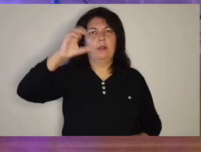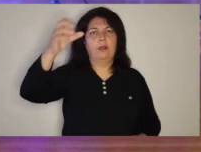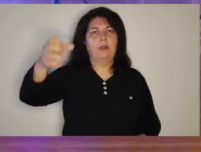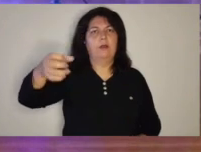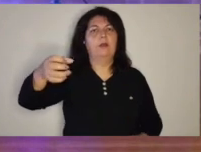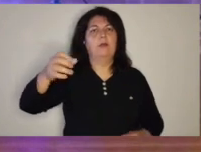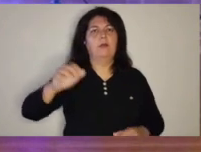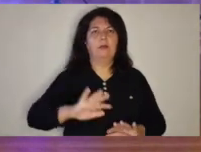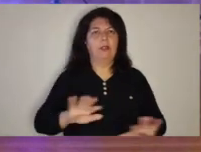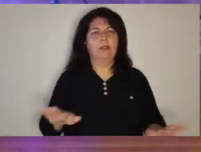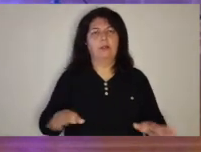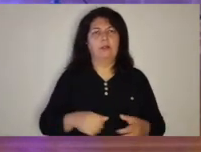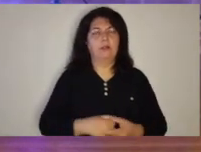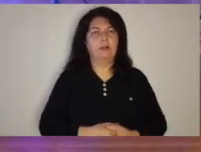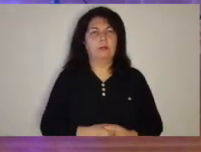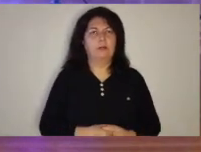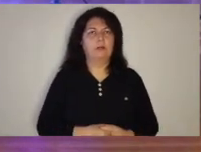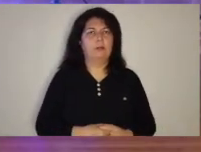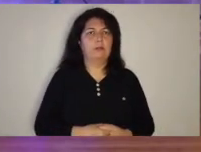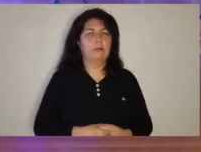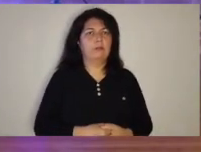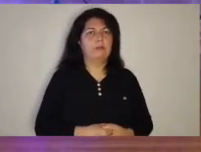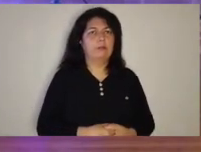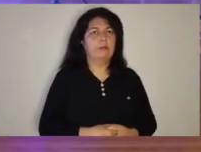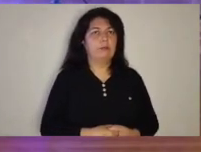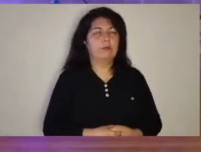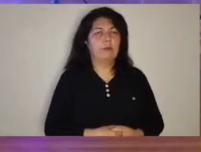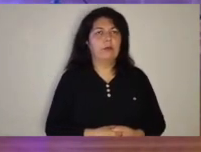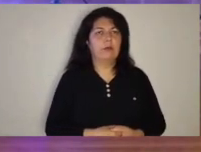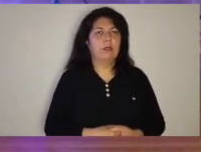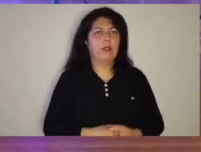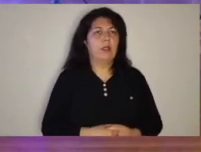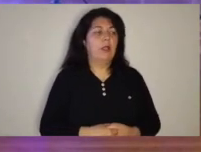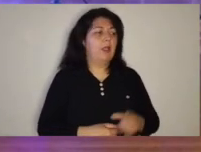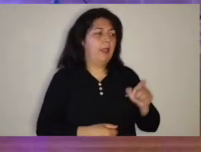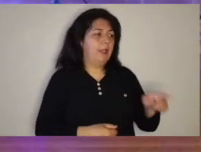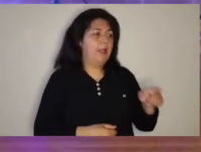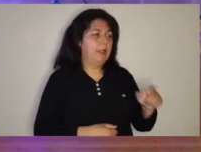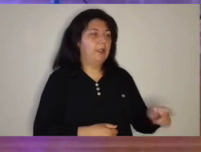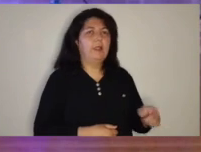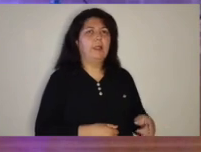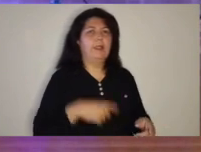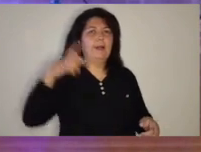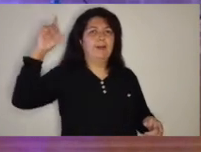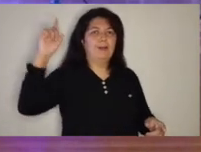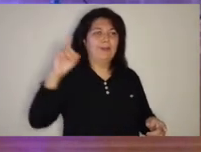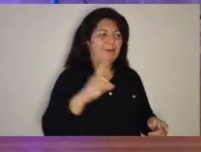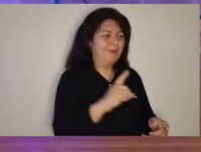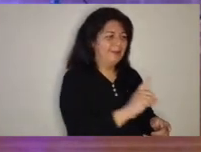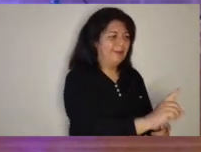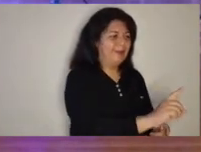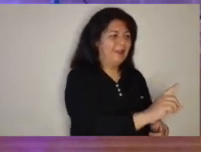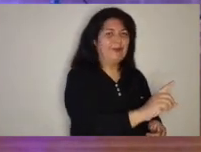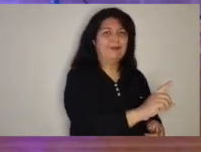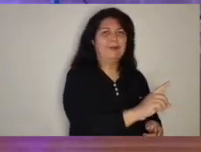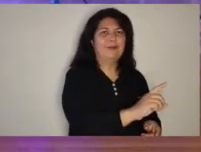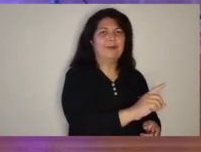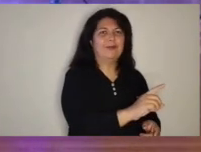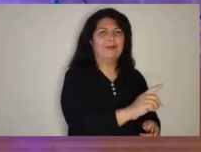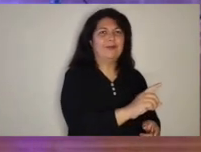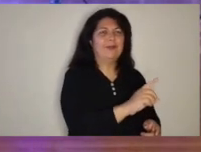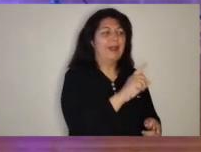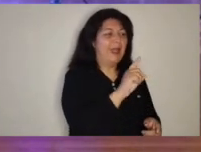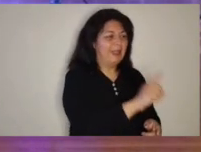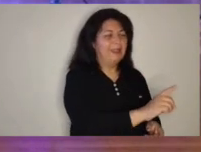Mas Abinadab, irmãos, estava com a presença de Deus dentro do seu lar. E